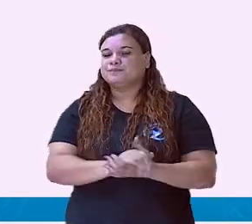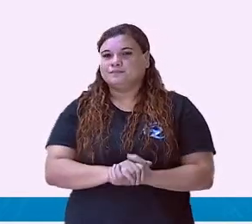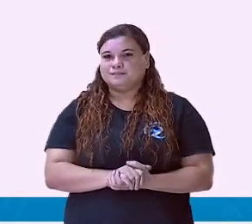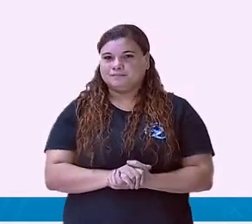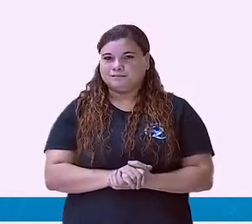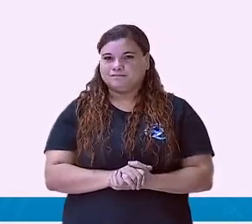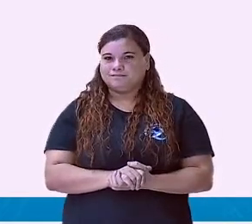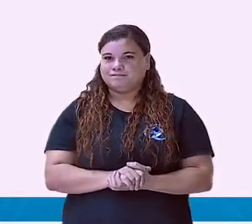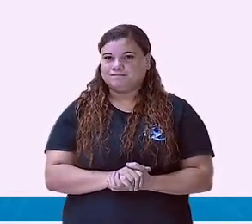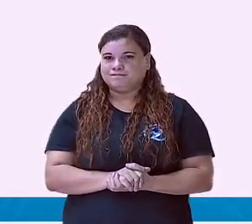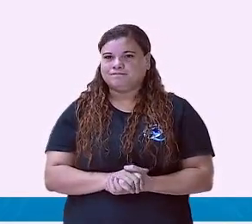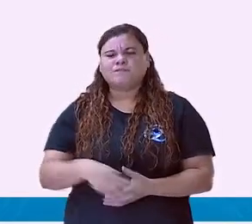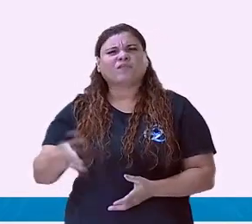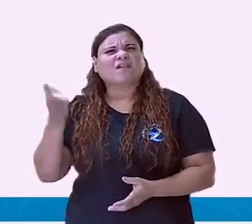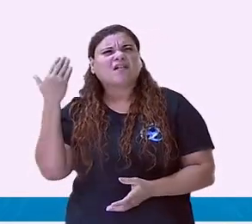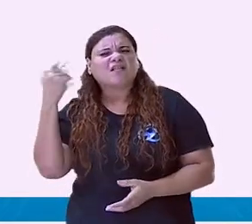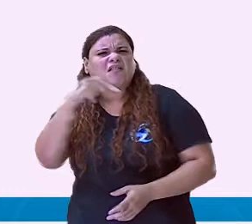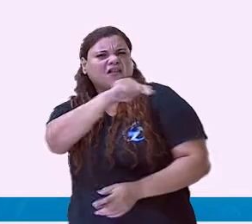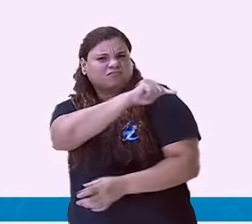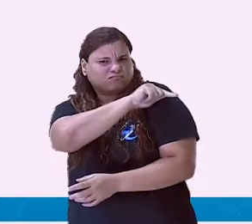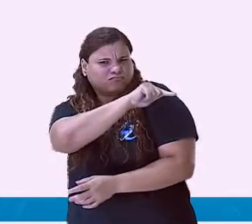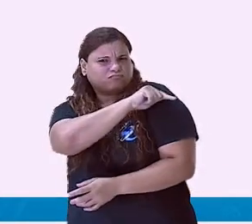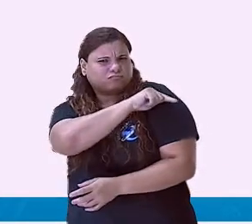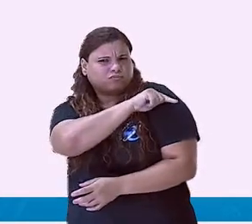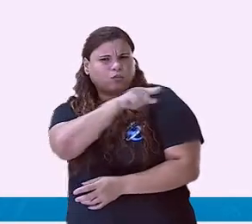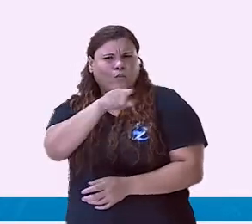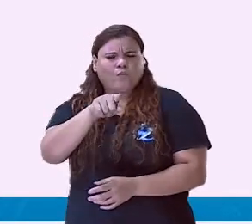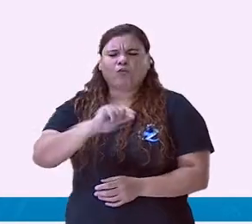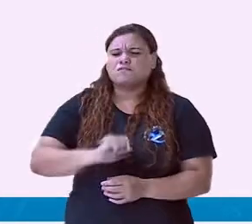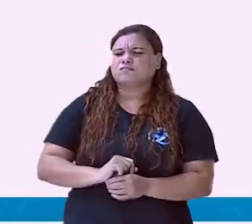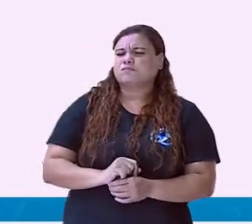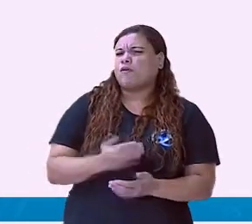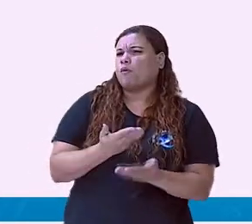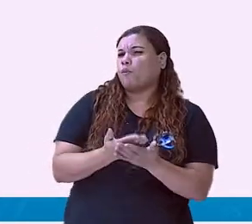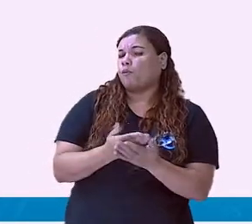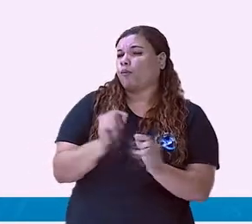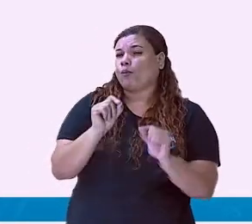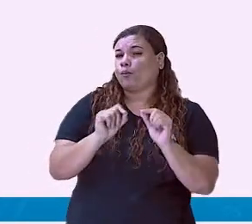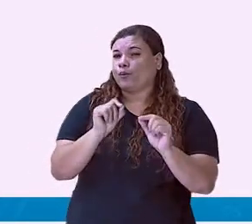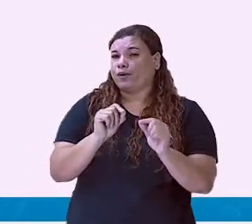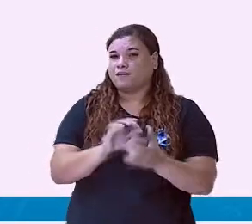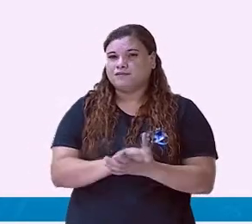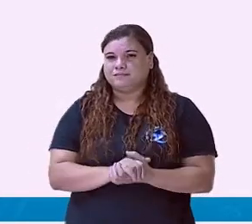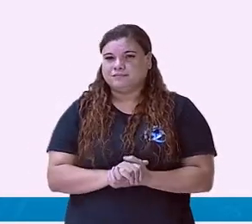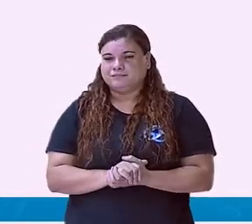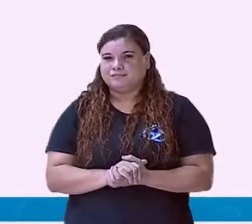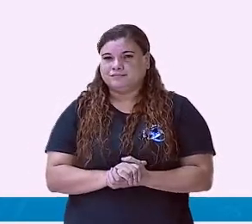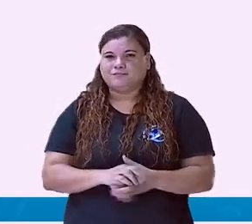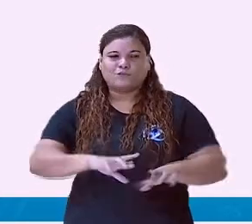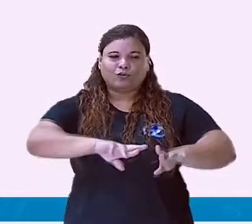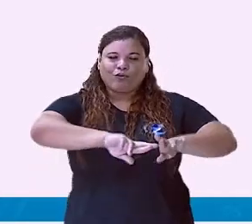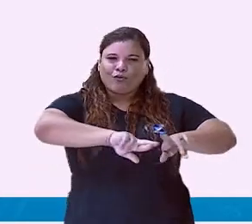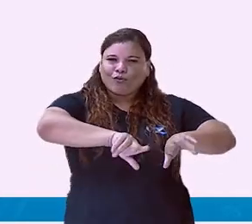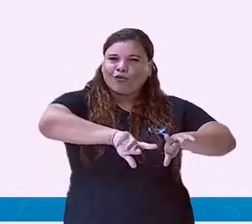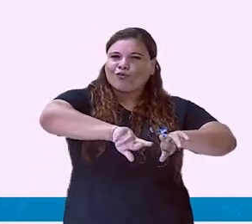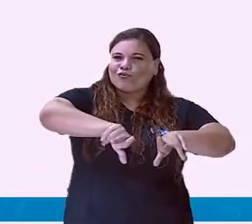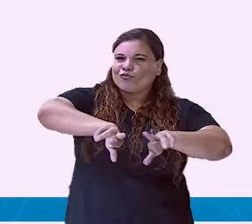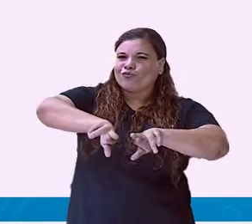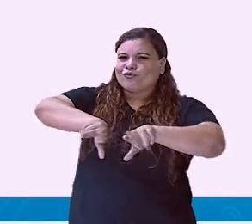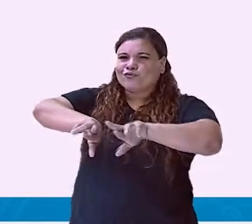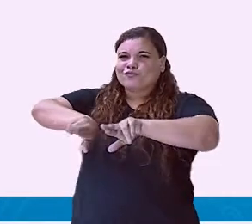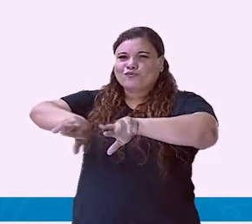No 7º ano, vocês estudaram sobre a diversidade, a